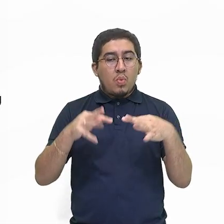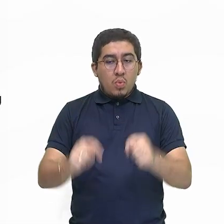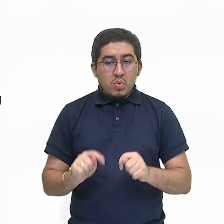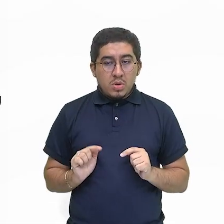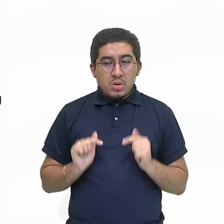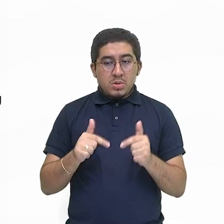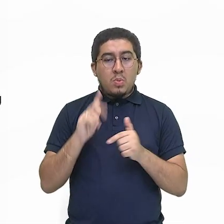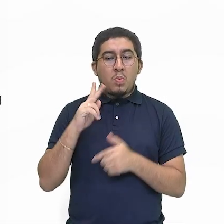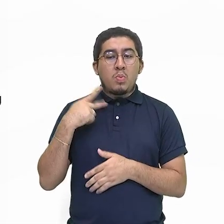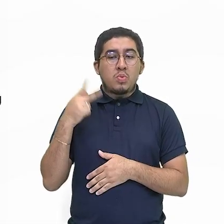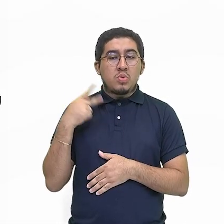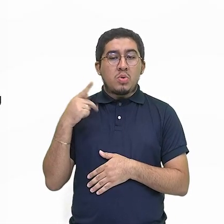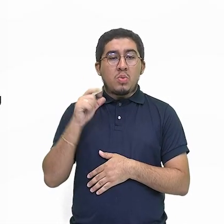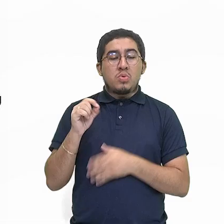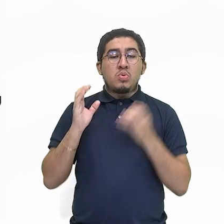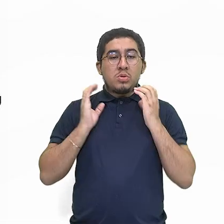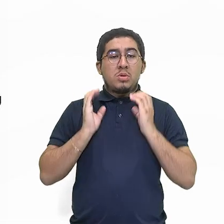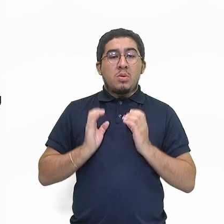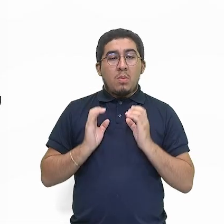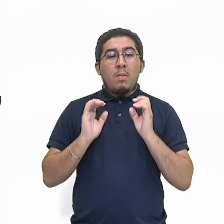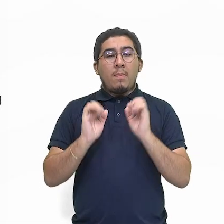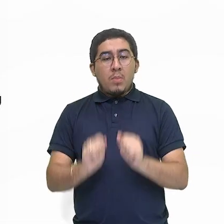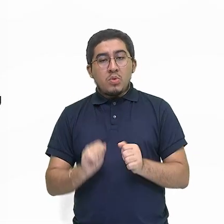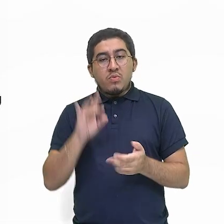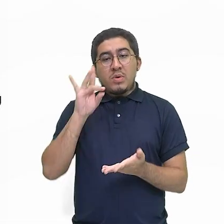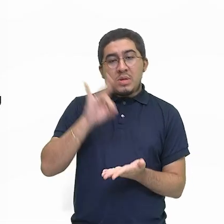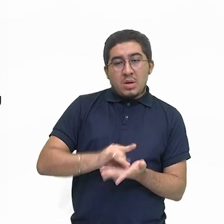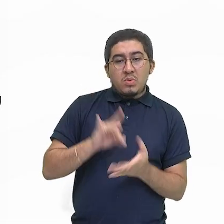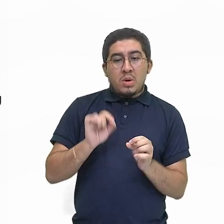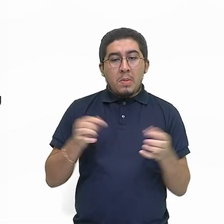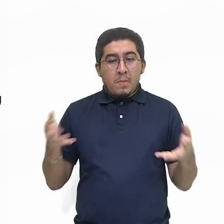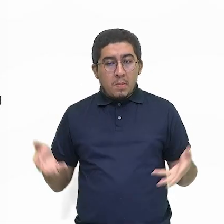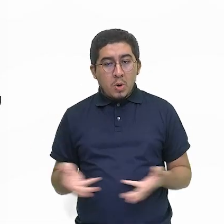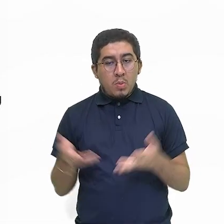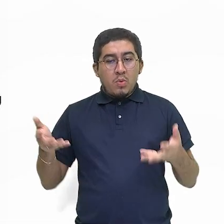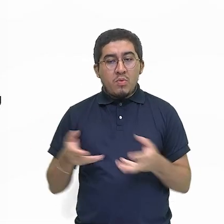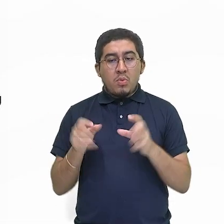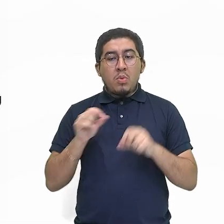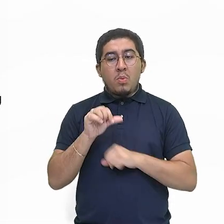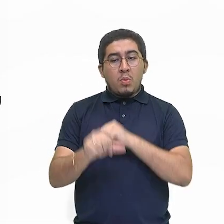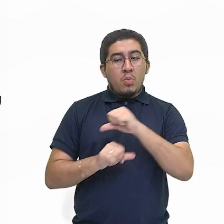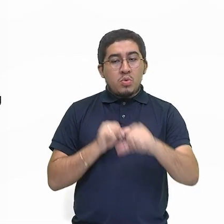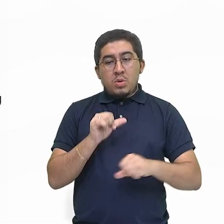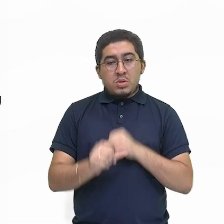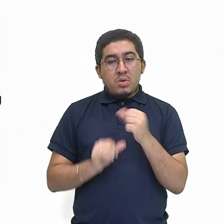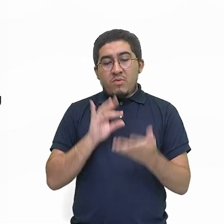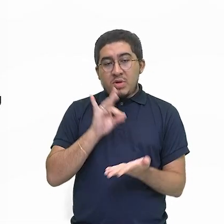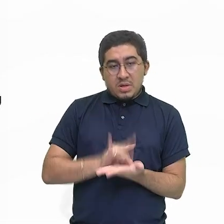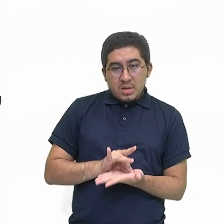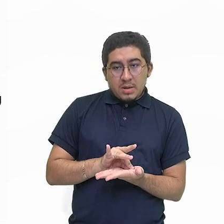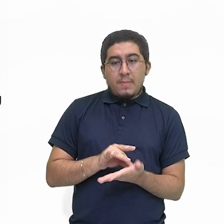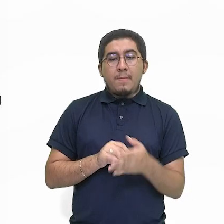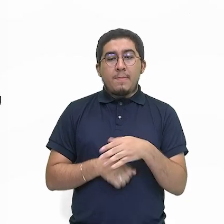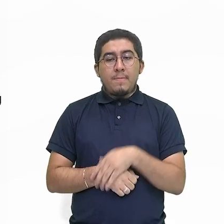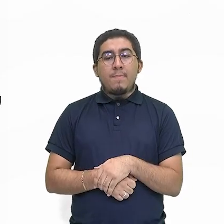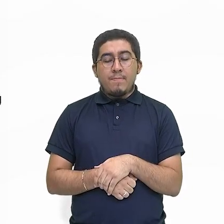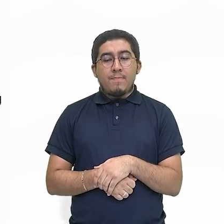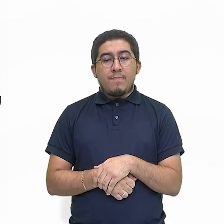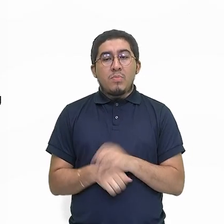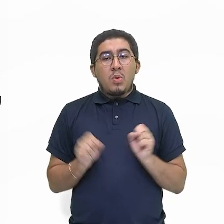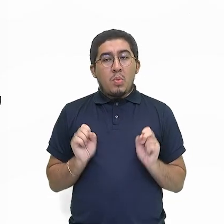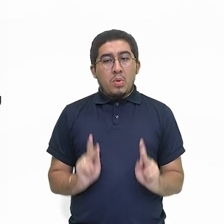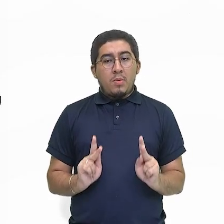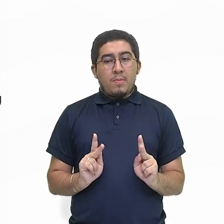atividade política dos cidadãos pode, de fato, promover uma mudança concreta. Ok, então